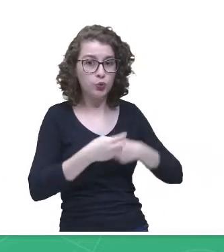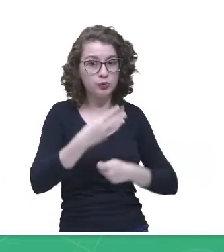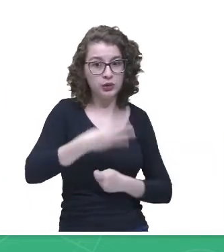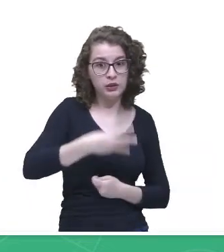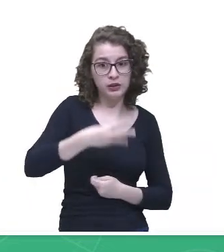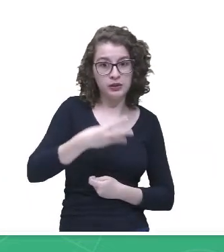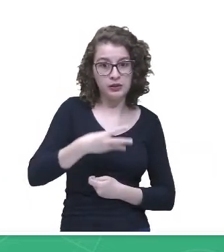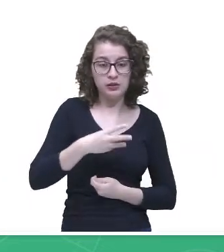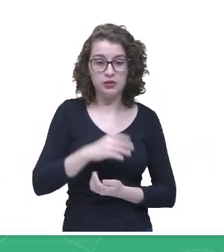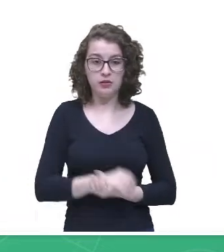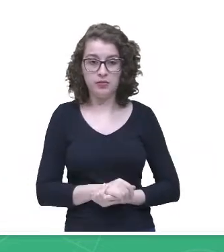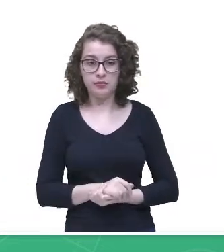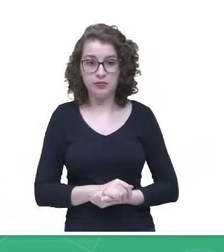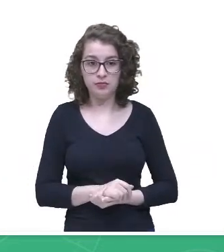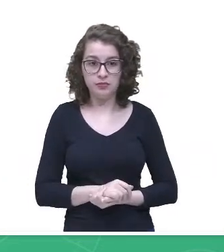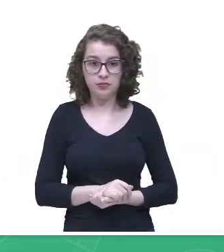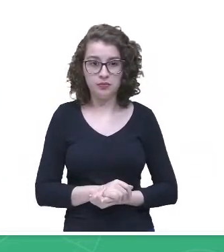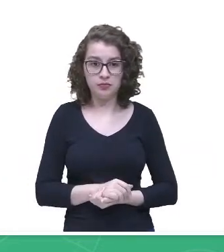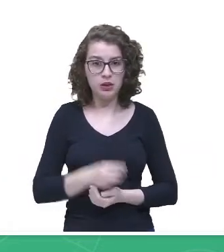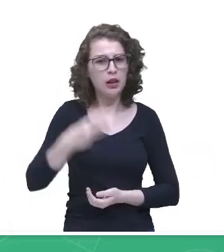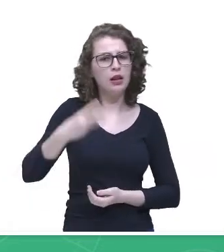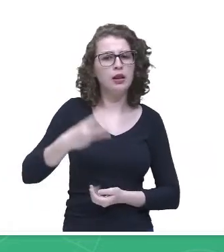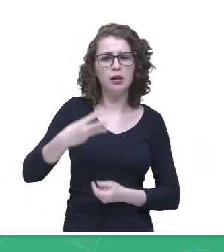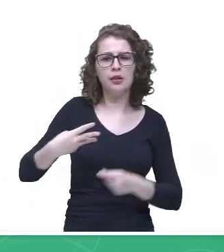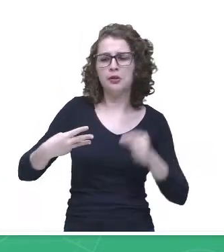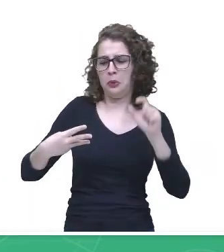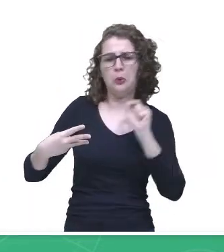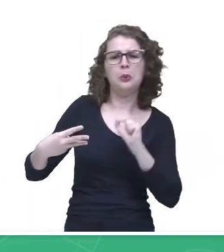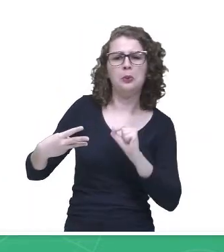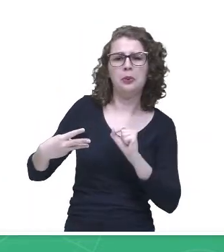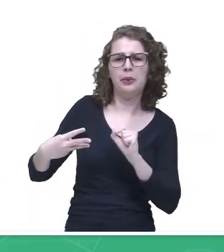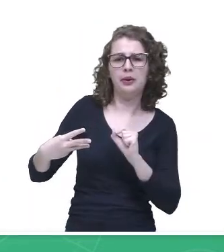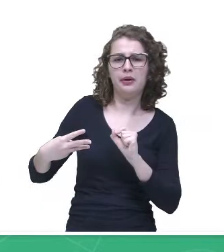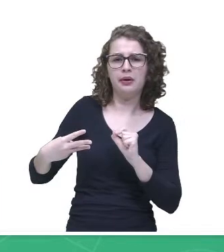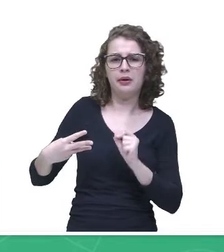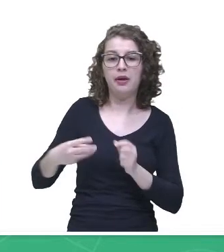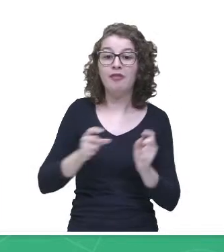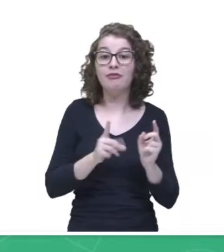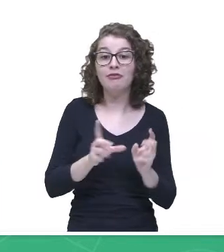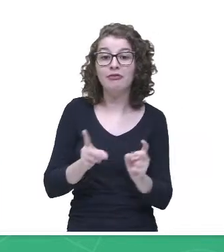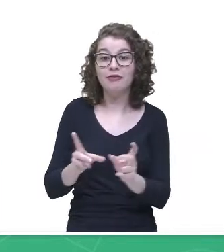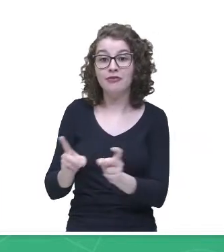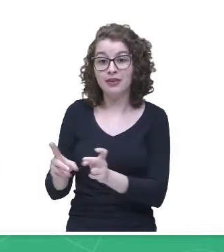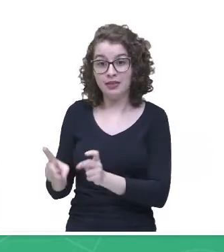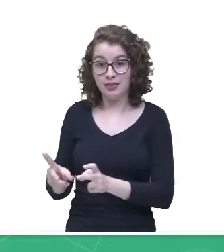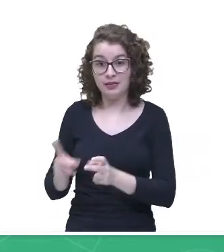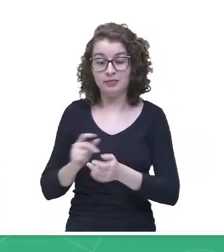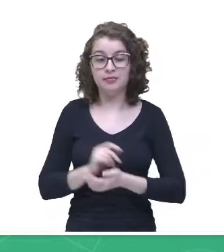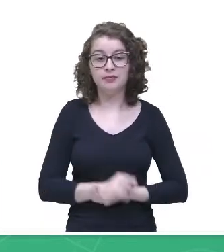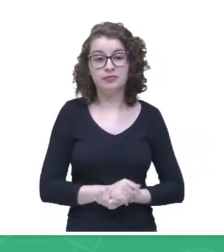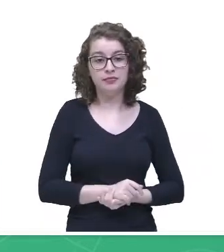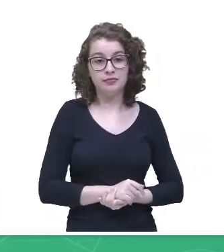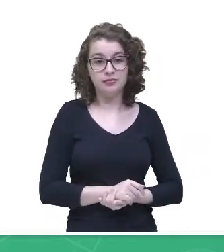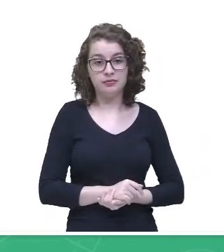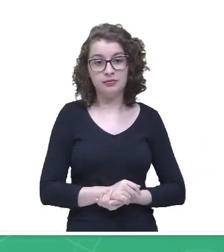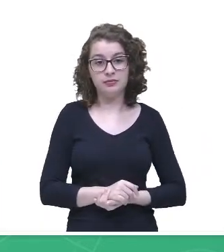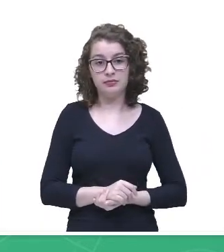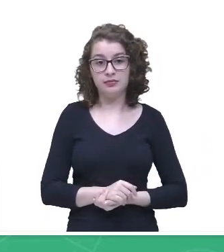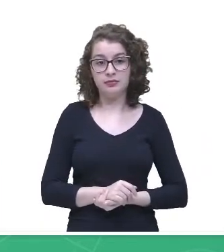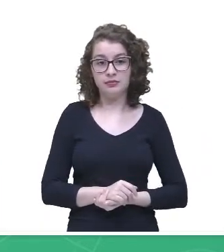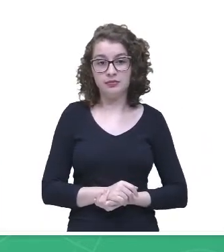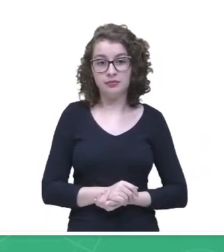terciárias. Terciárias, eu falo de quê? Né? Do comércio principalmente, tá?